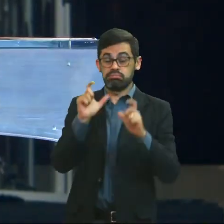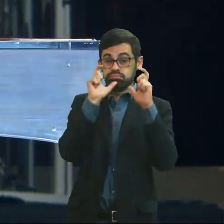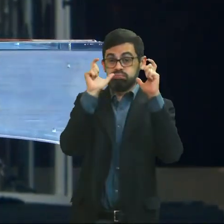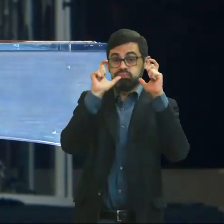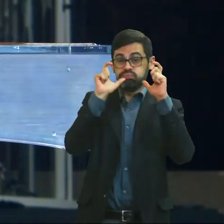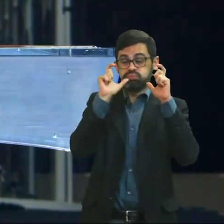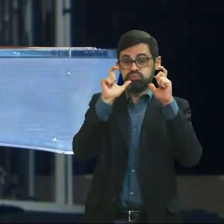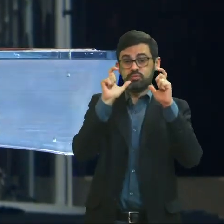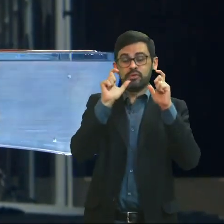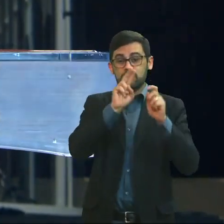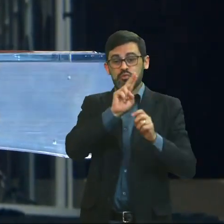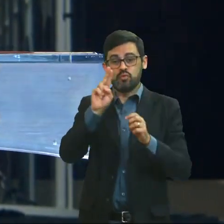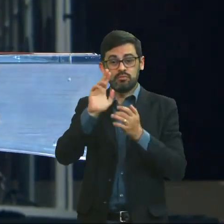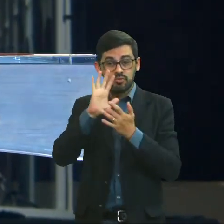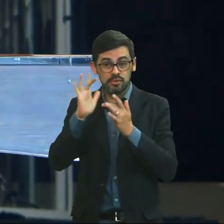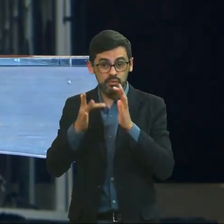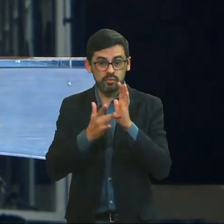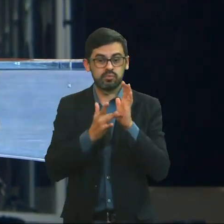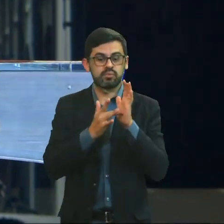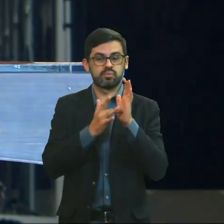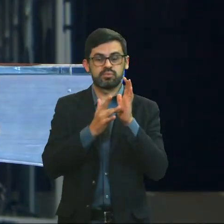atenção.